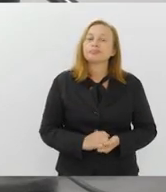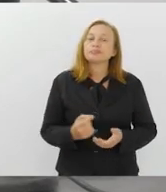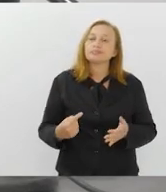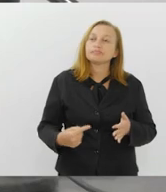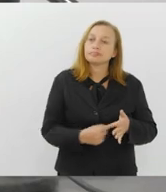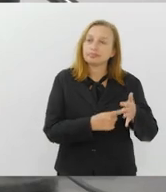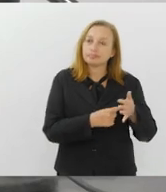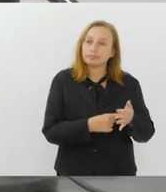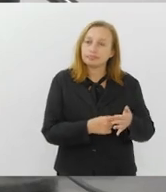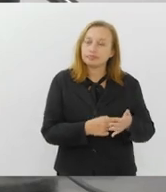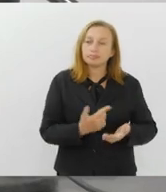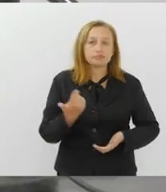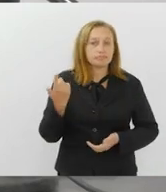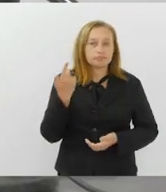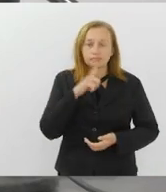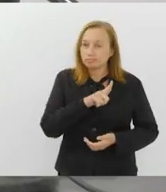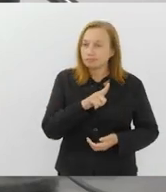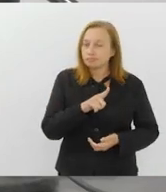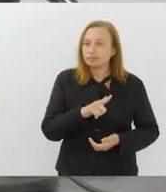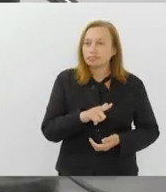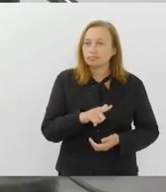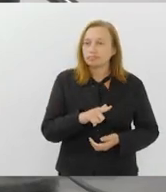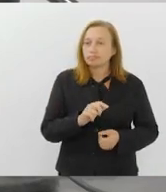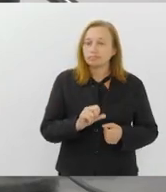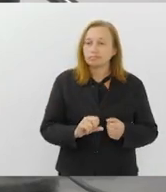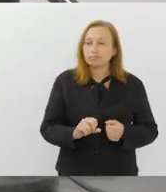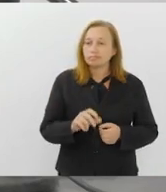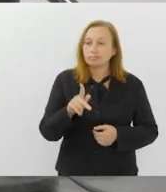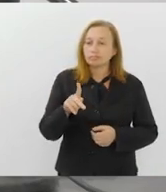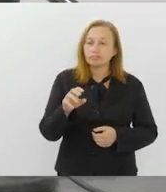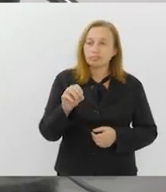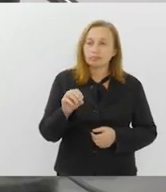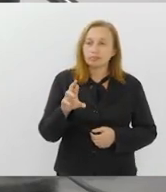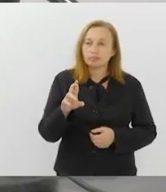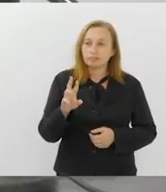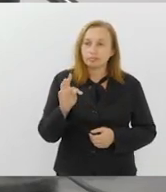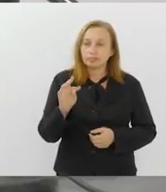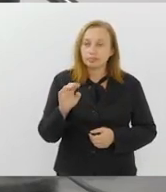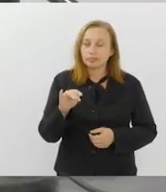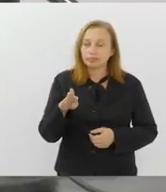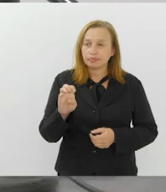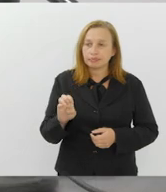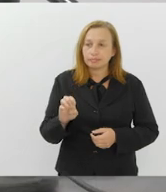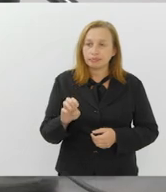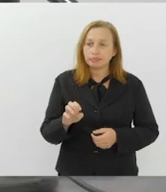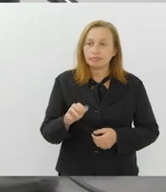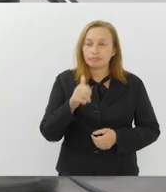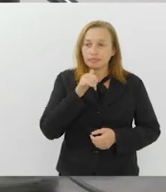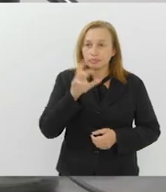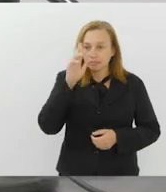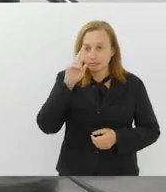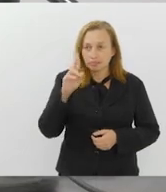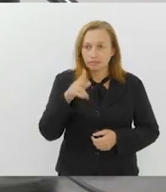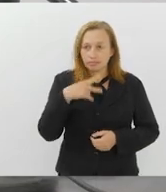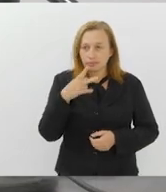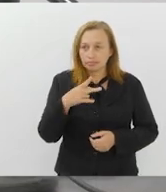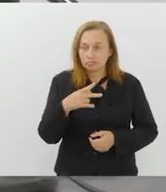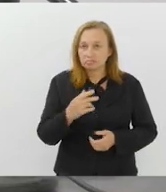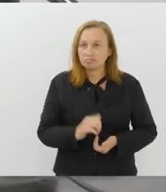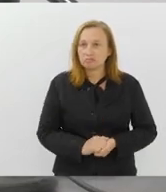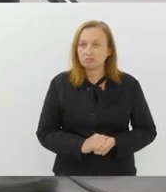denúncias que elas não conseguem fazer a portabilidade. E a senhora alega que não